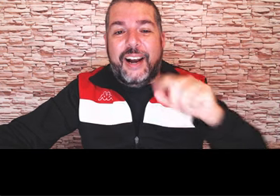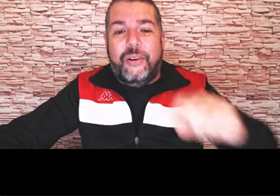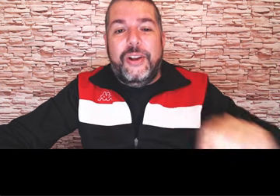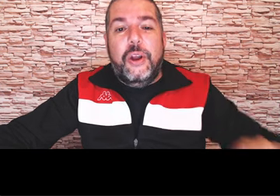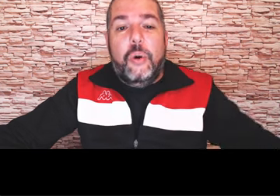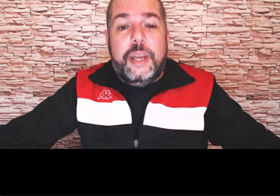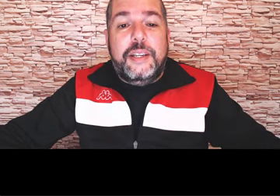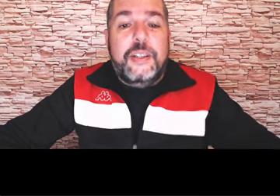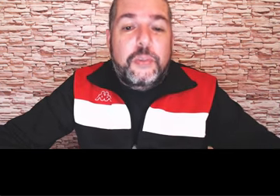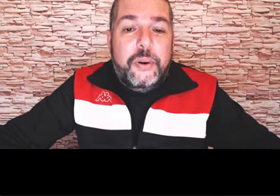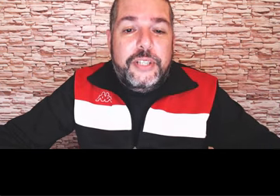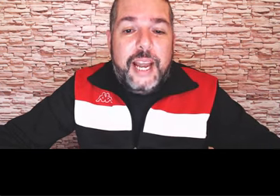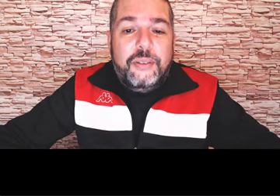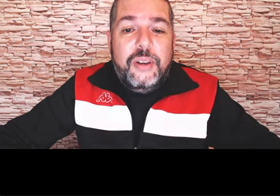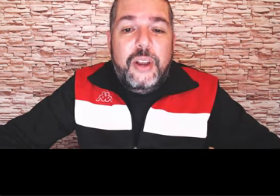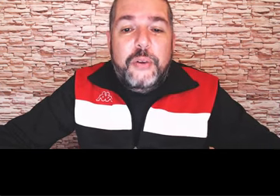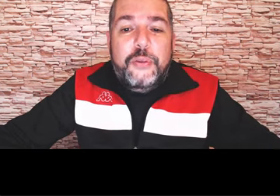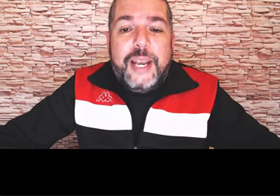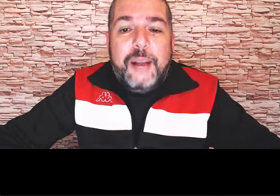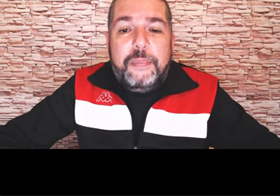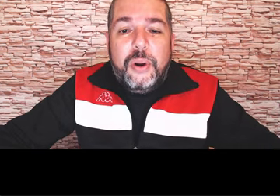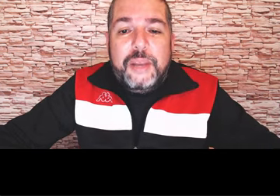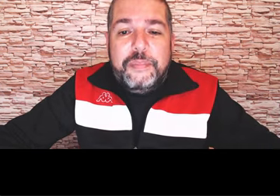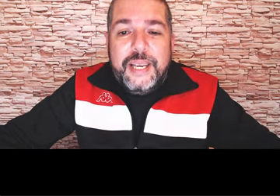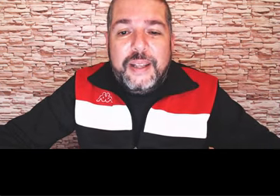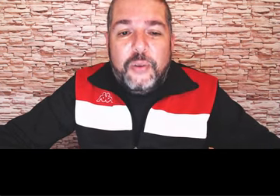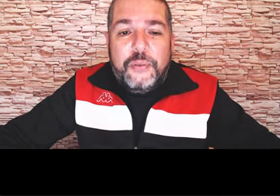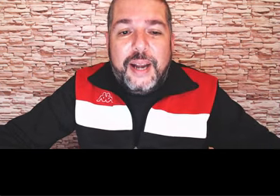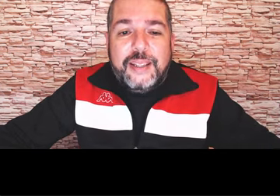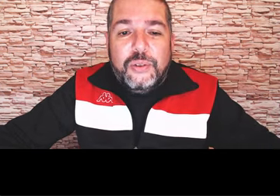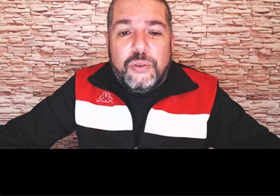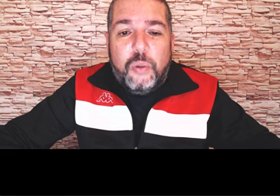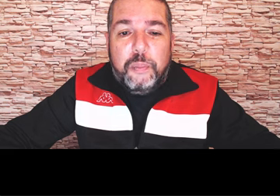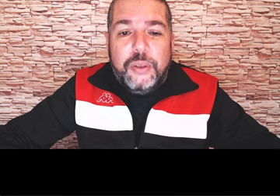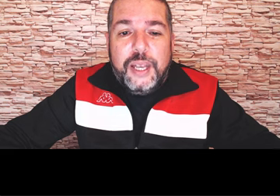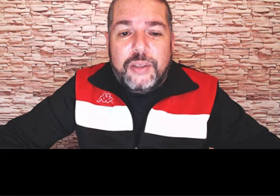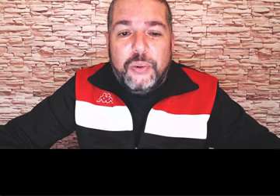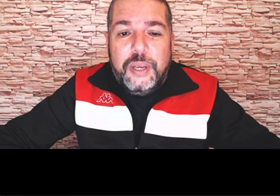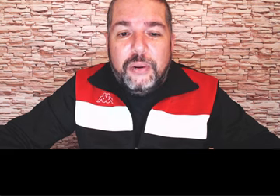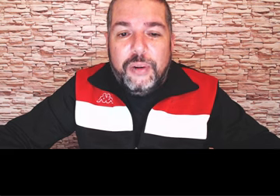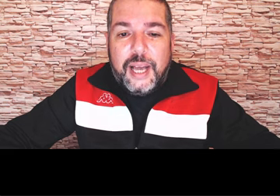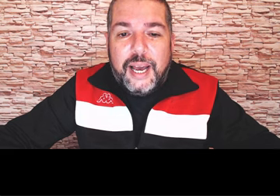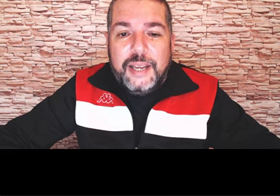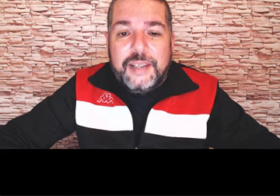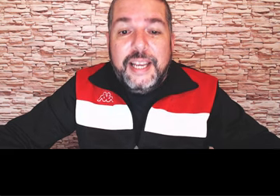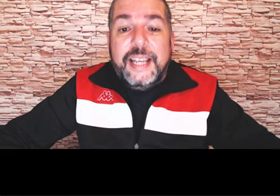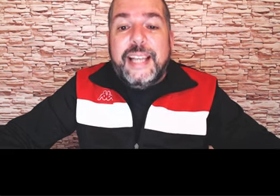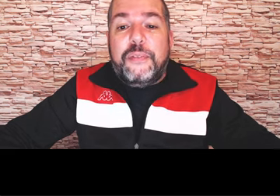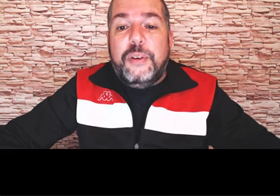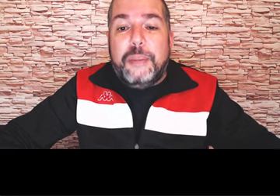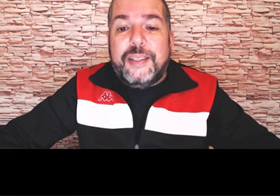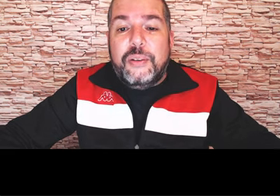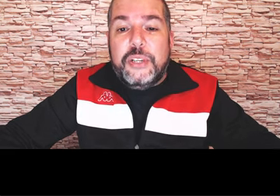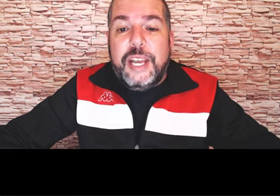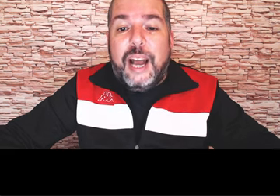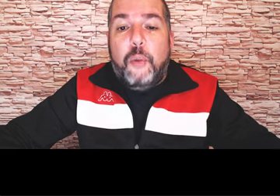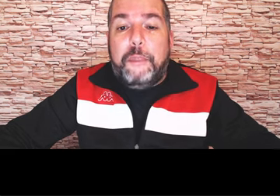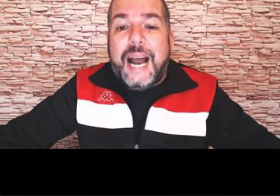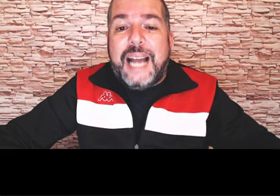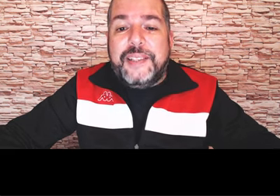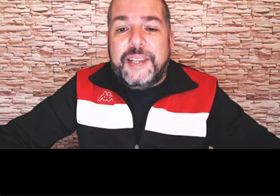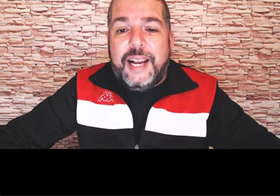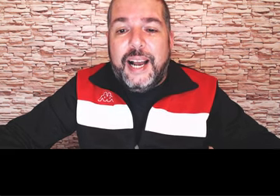que legal. O que diz o projeto? Fica proibida a oferta dos componentes curriculares da formação